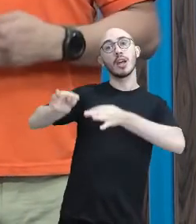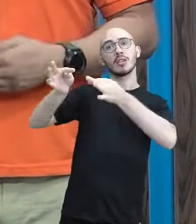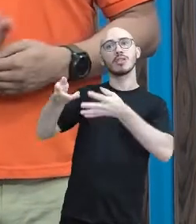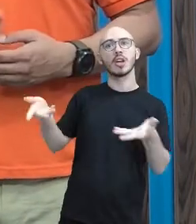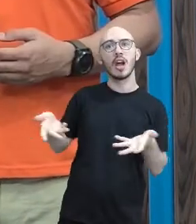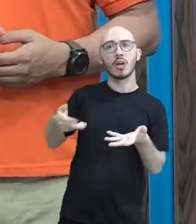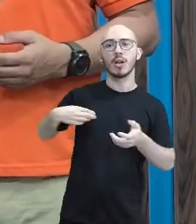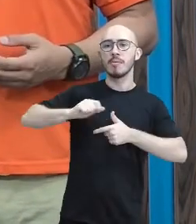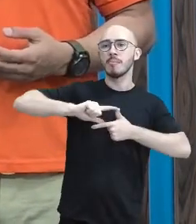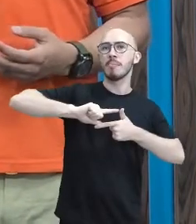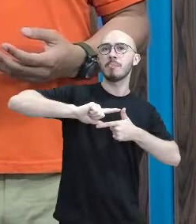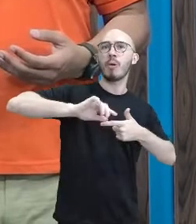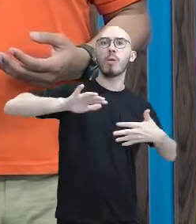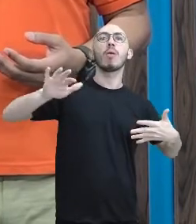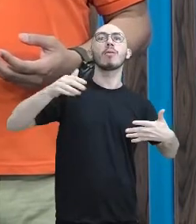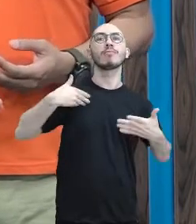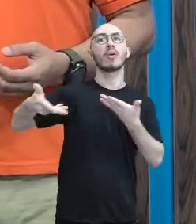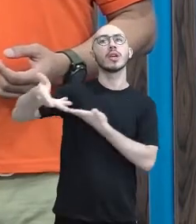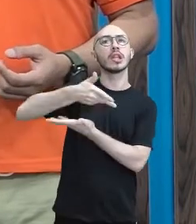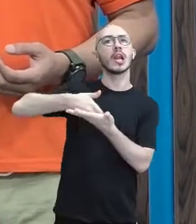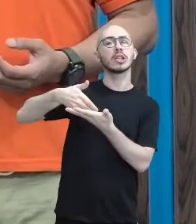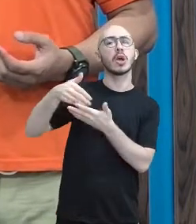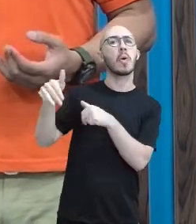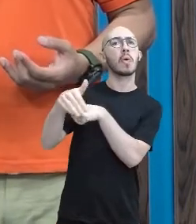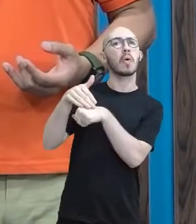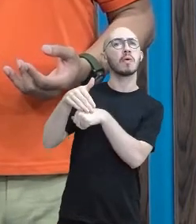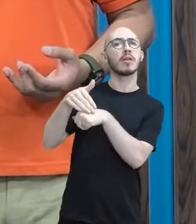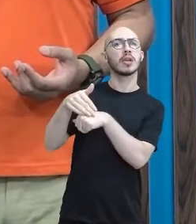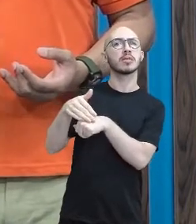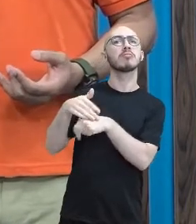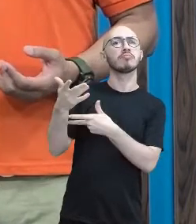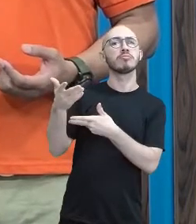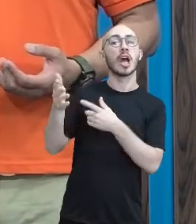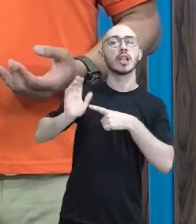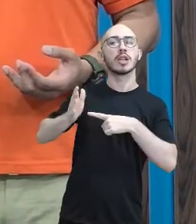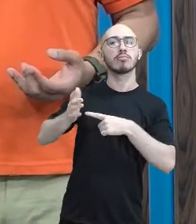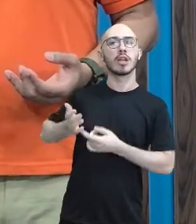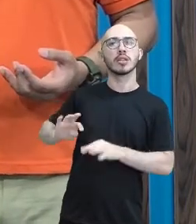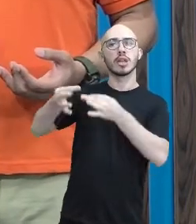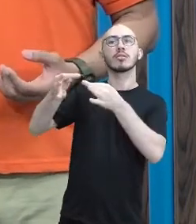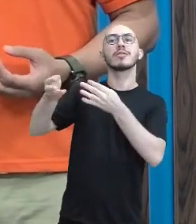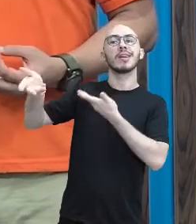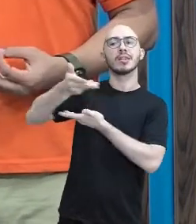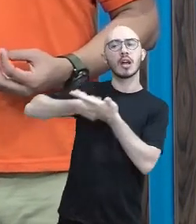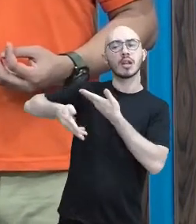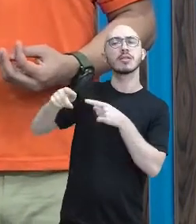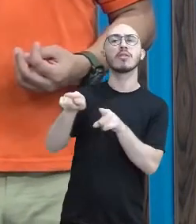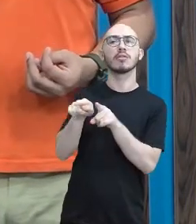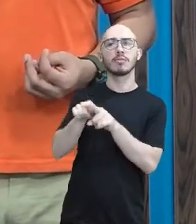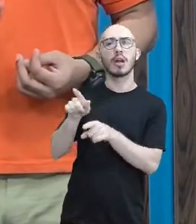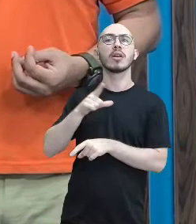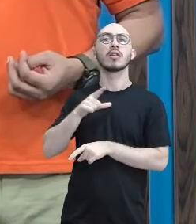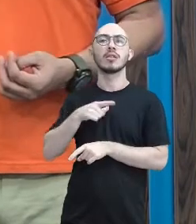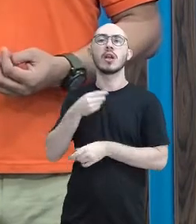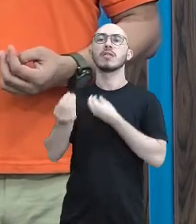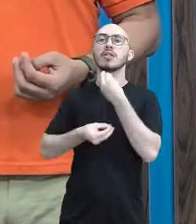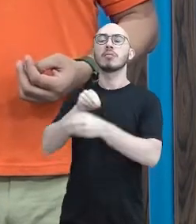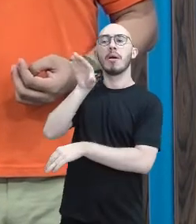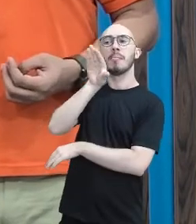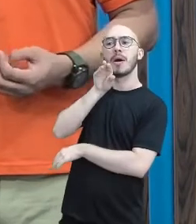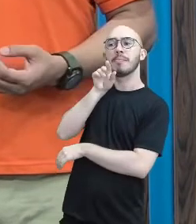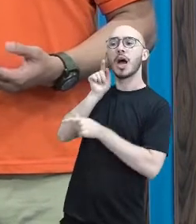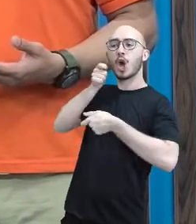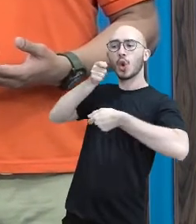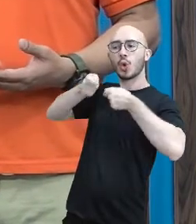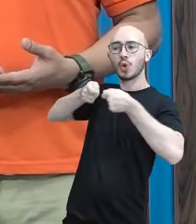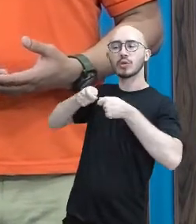tão modernas ao ponto de conversar com você, da máquina conversar com você, de fazer perguntas, de você dar o comando pela voz e ela escutar